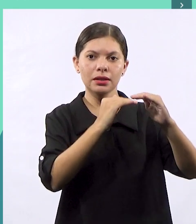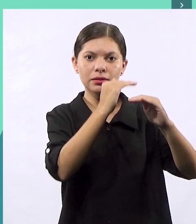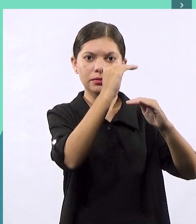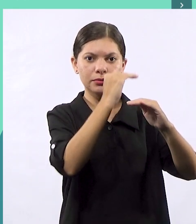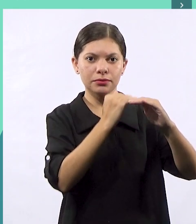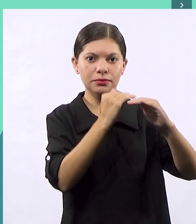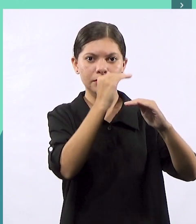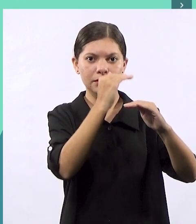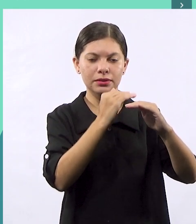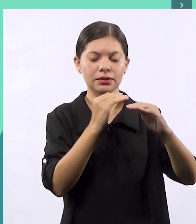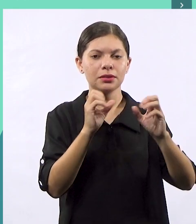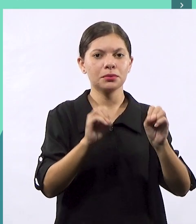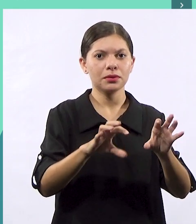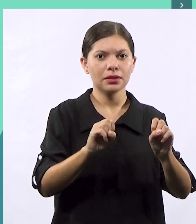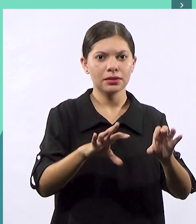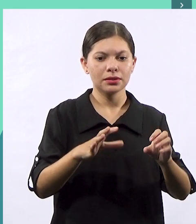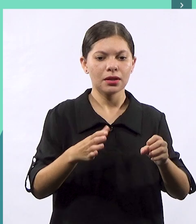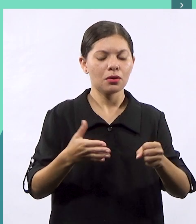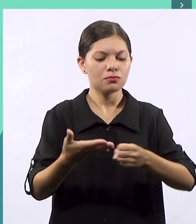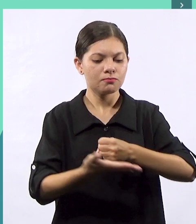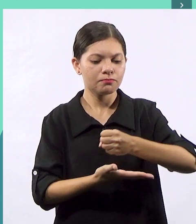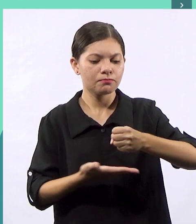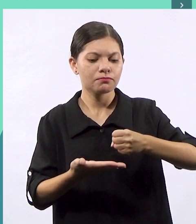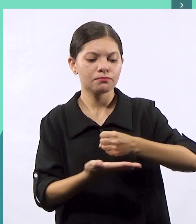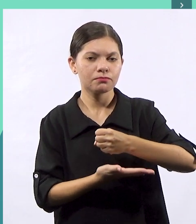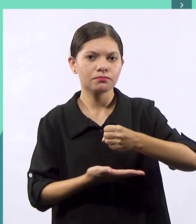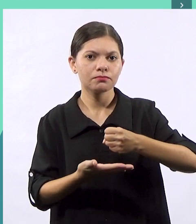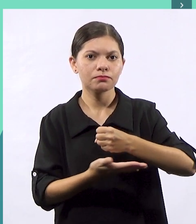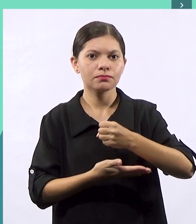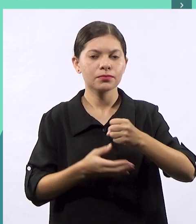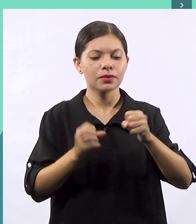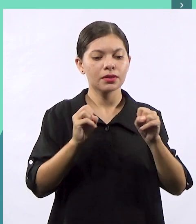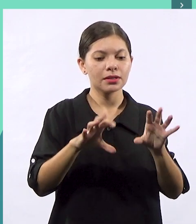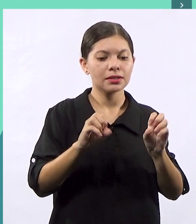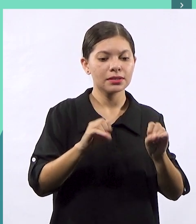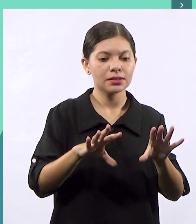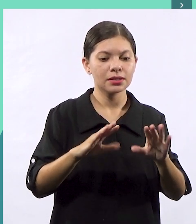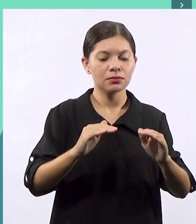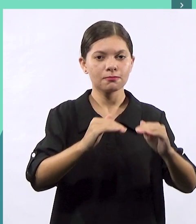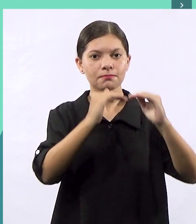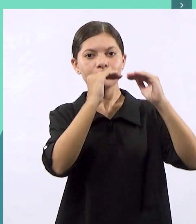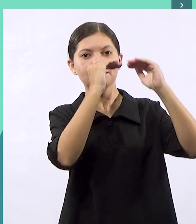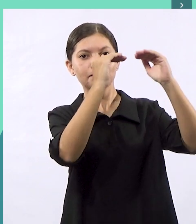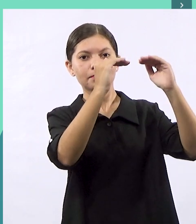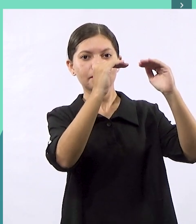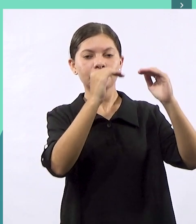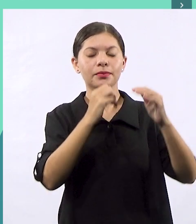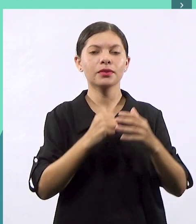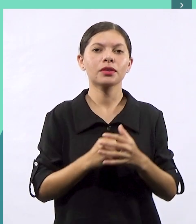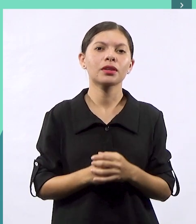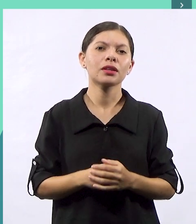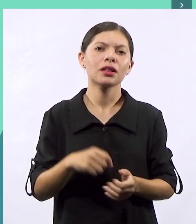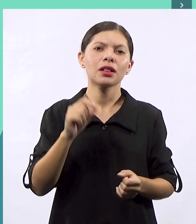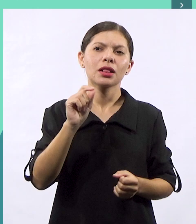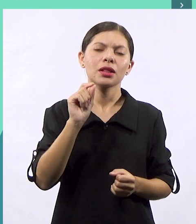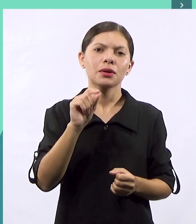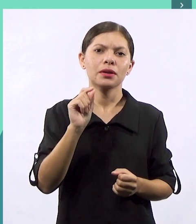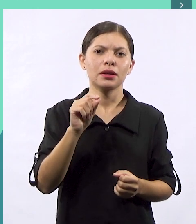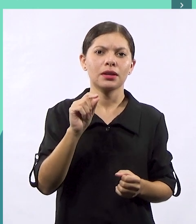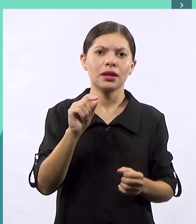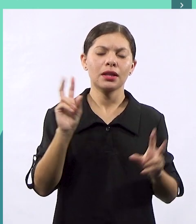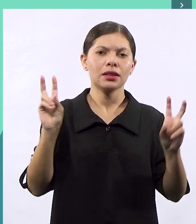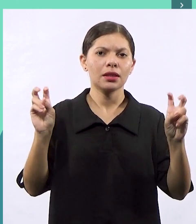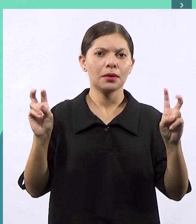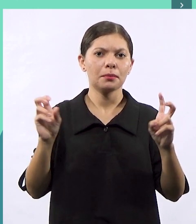Esses níveis compreendem a educação básica e o ensino superior, ela define quais são as